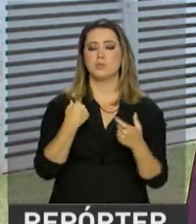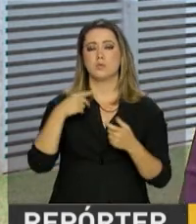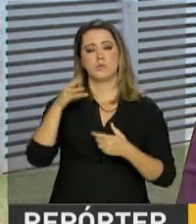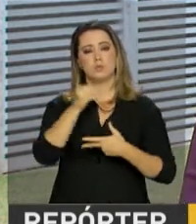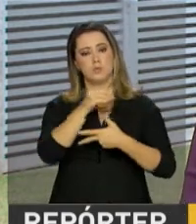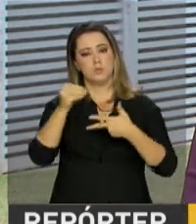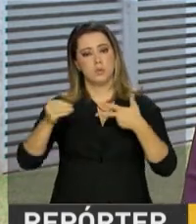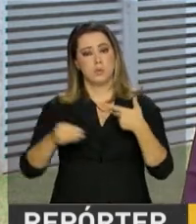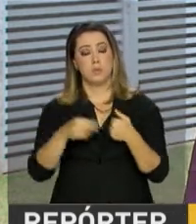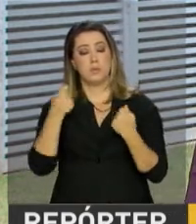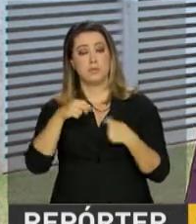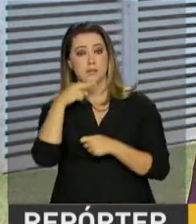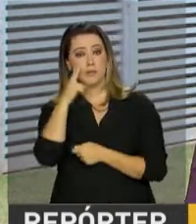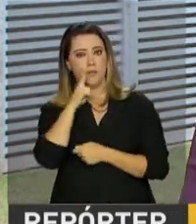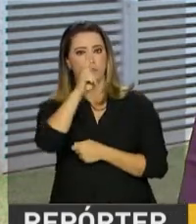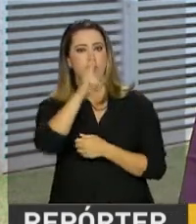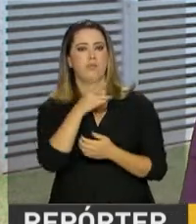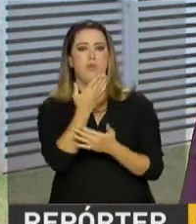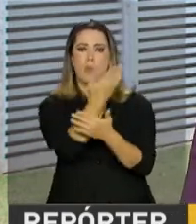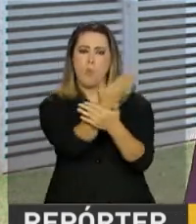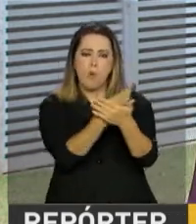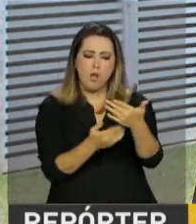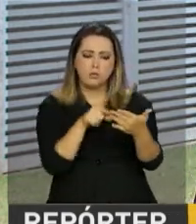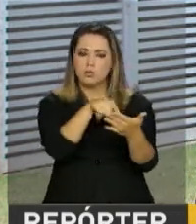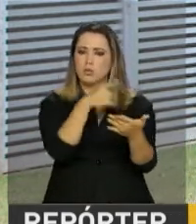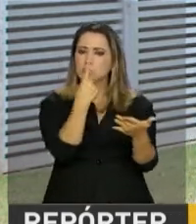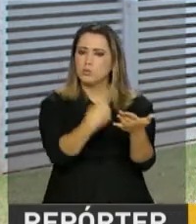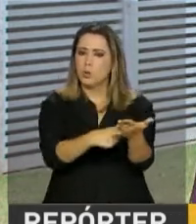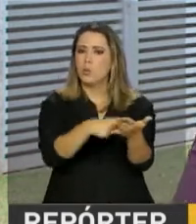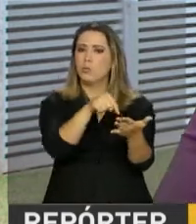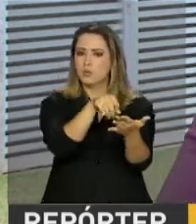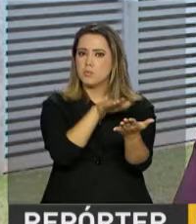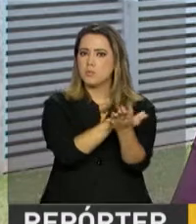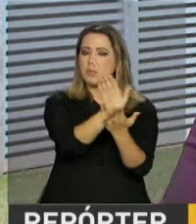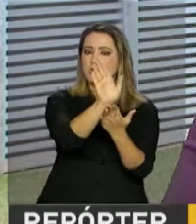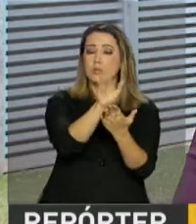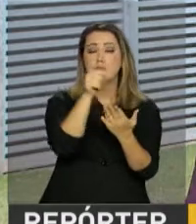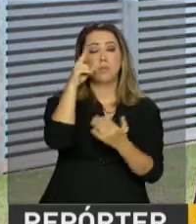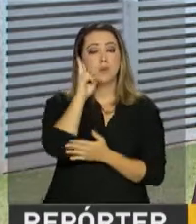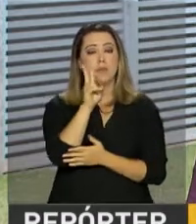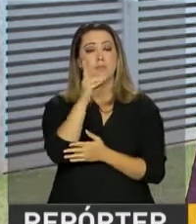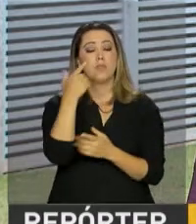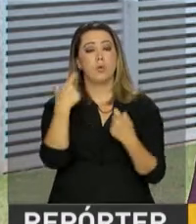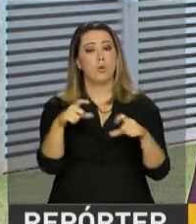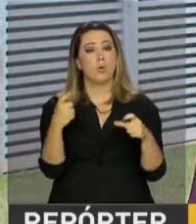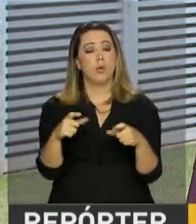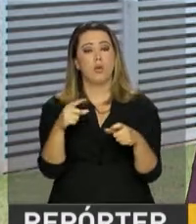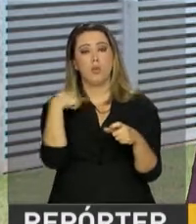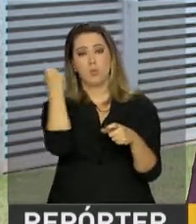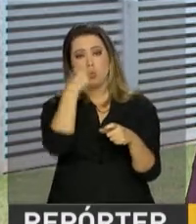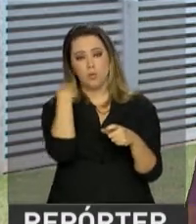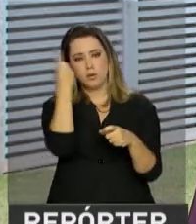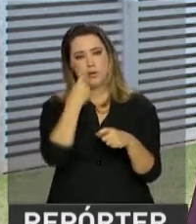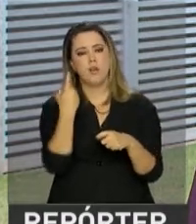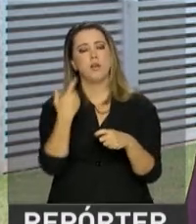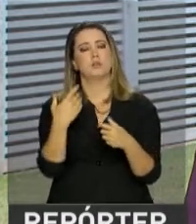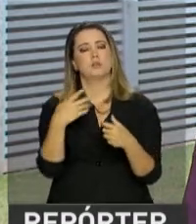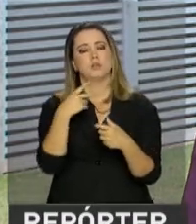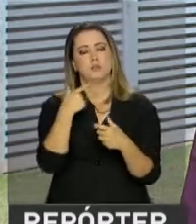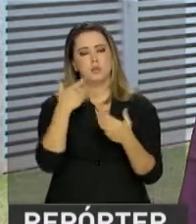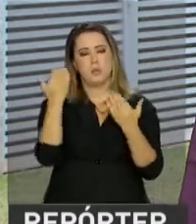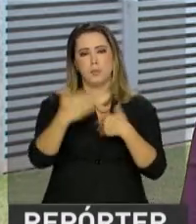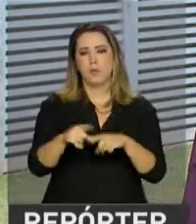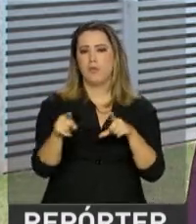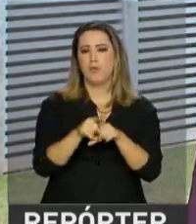enem devem consultar o cartão de confirmação de inscrição para saber local e horário das provas opção de língua estrangeira